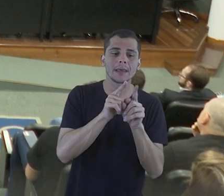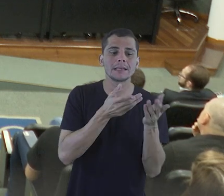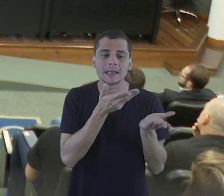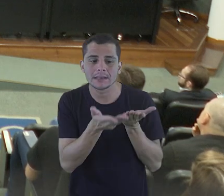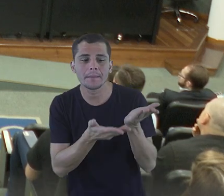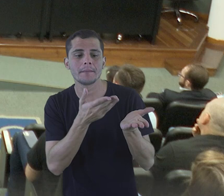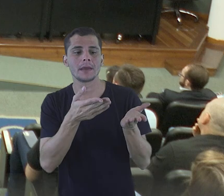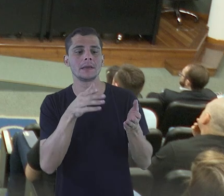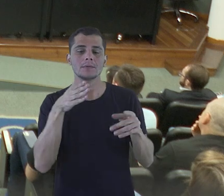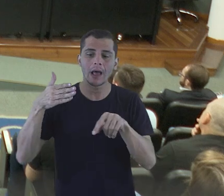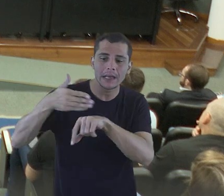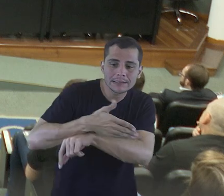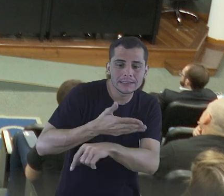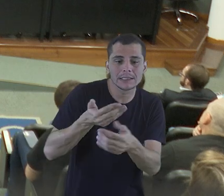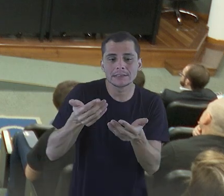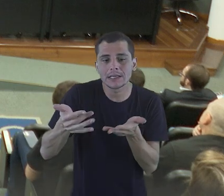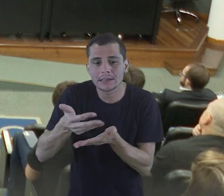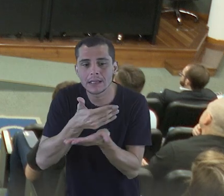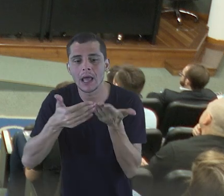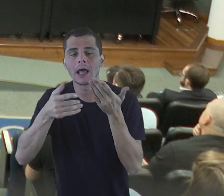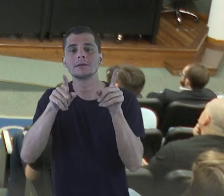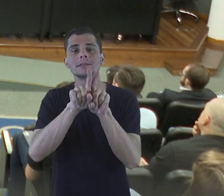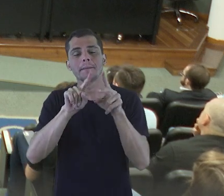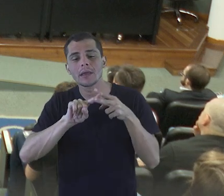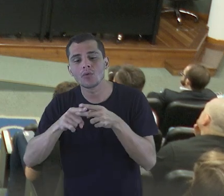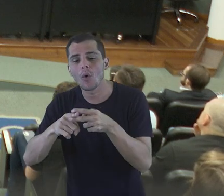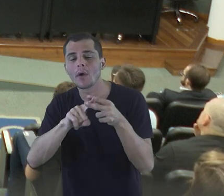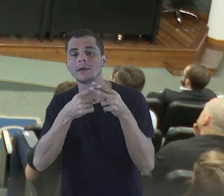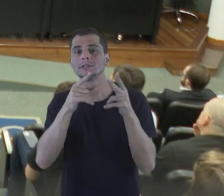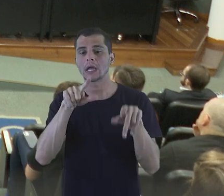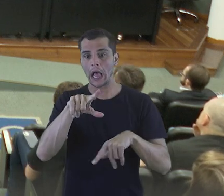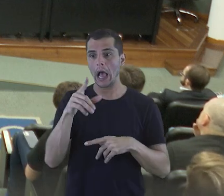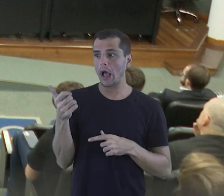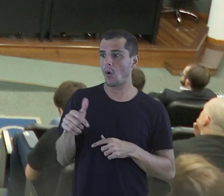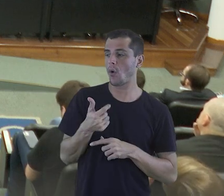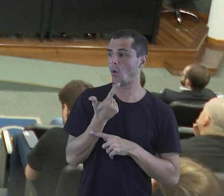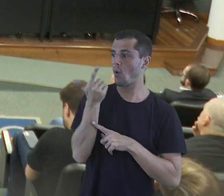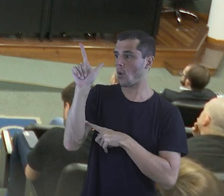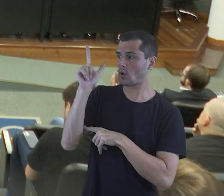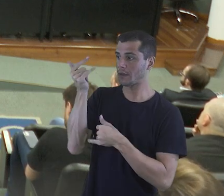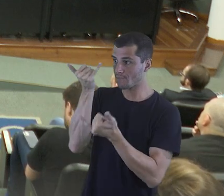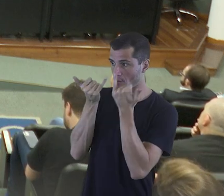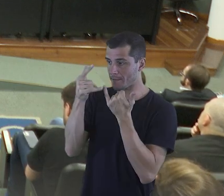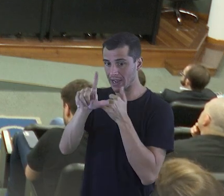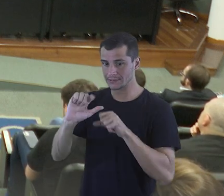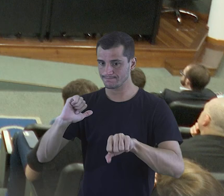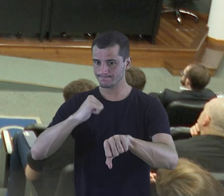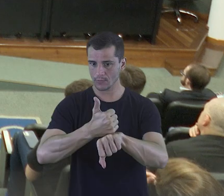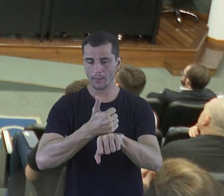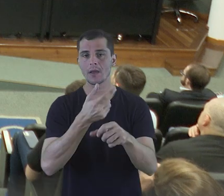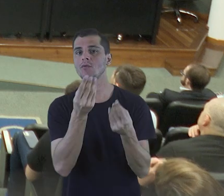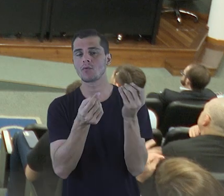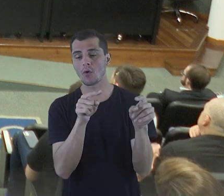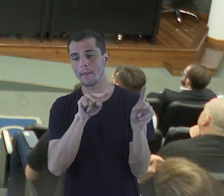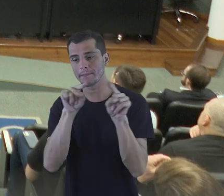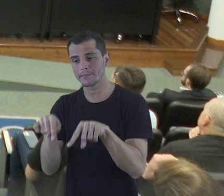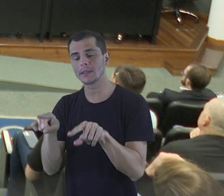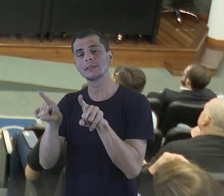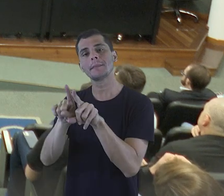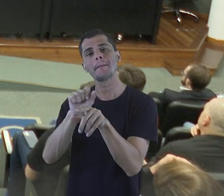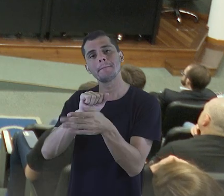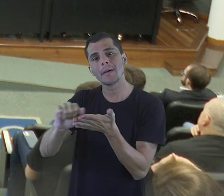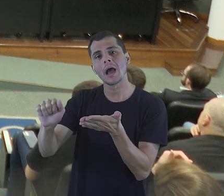aos dados correção dos dados incompletos inexatos ou desatualizados anonimização bloqueio ou